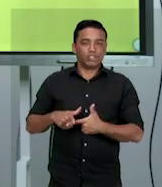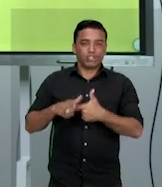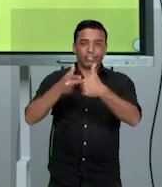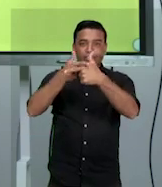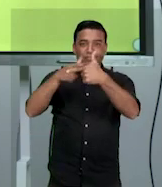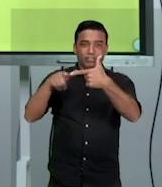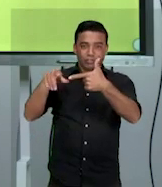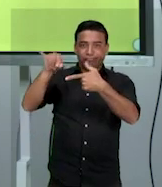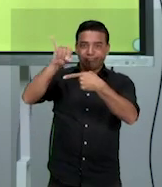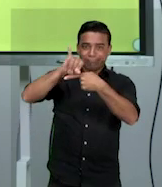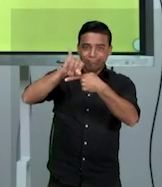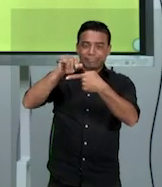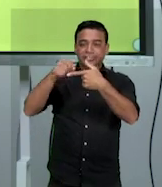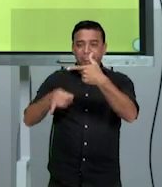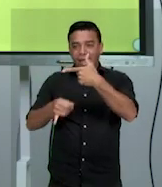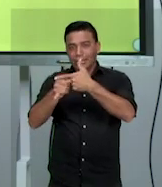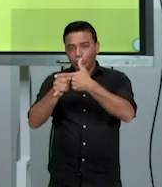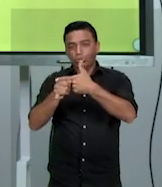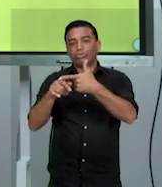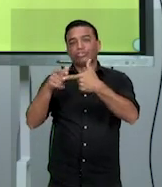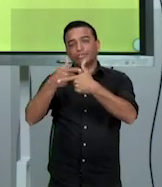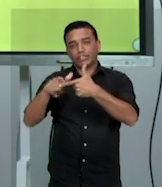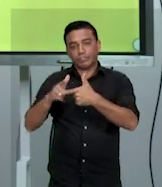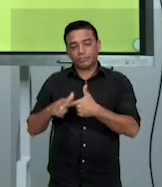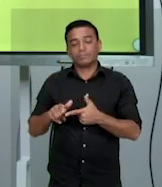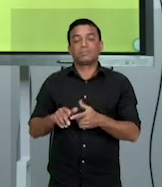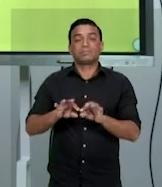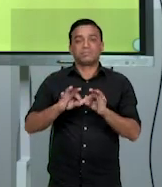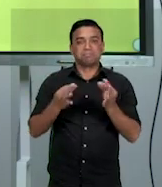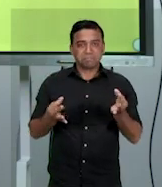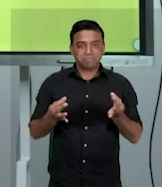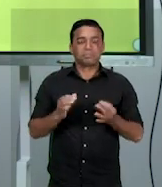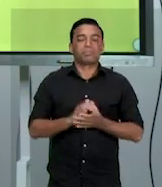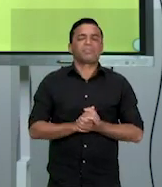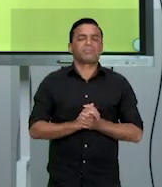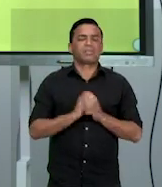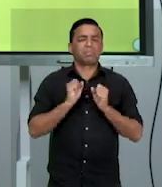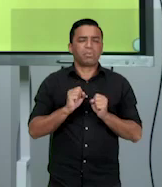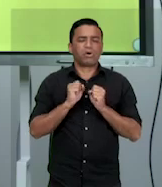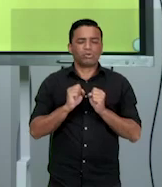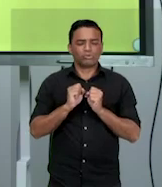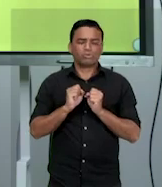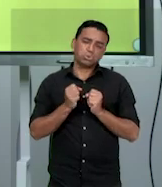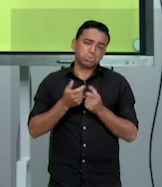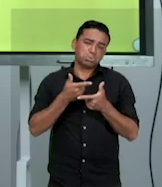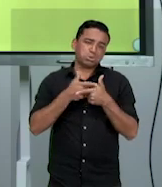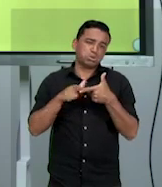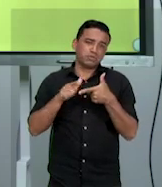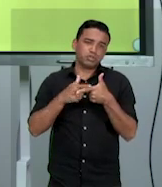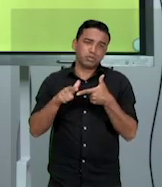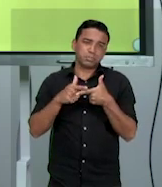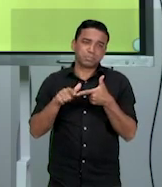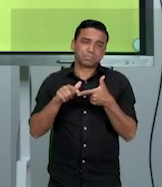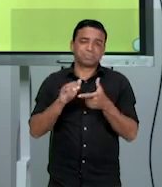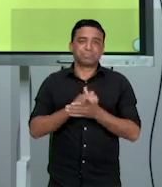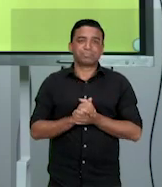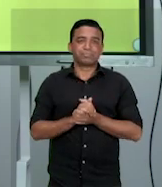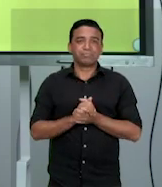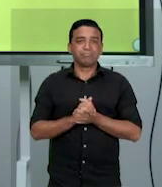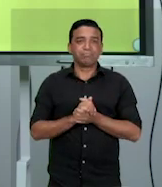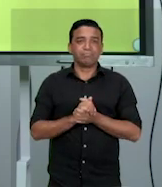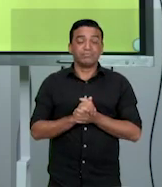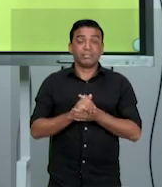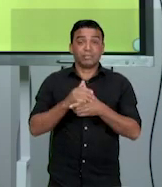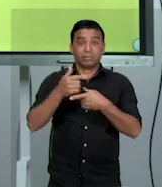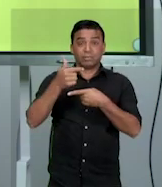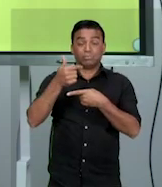Então, para eu simplificar essa fração, eu posso simplificar, né? No caso,